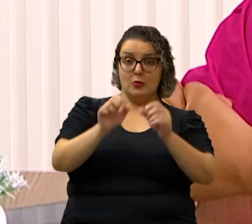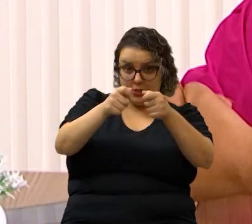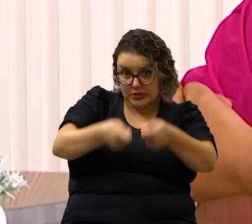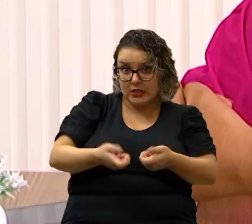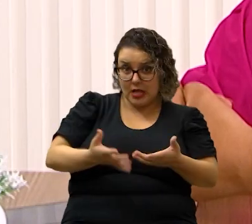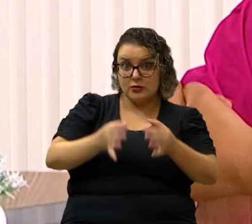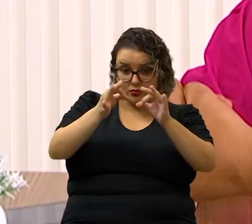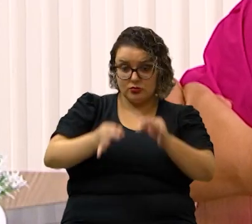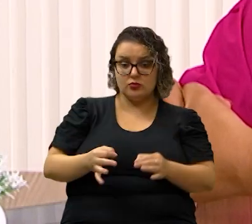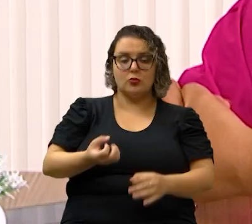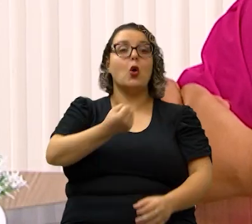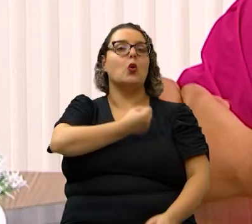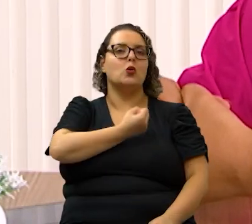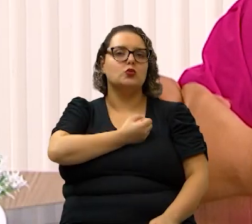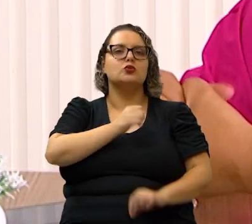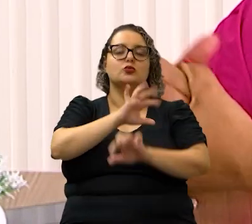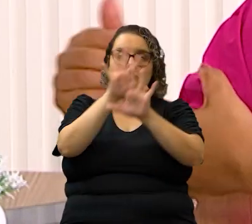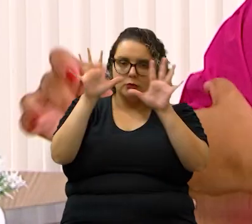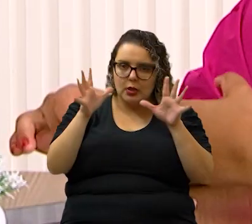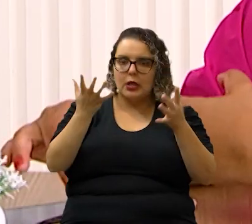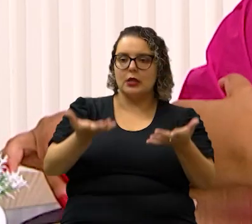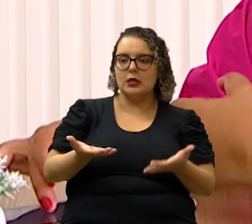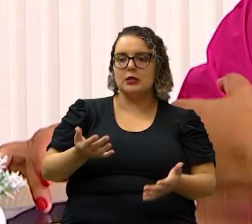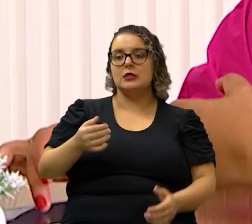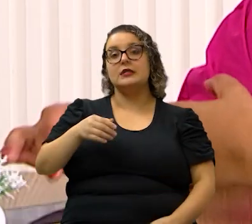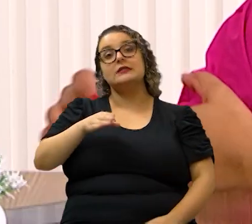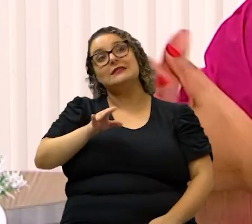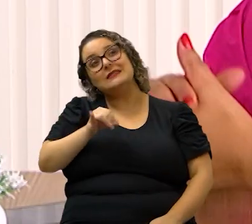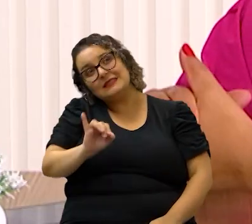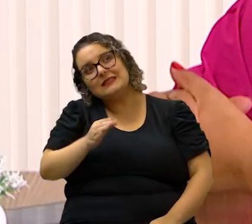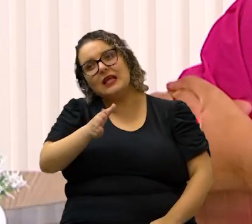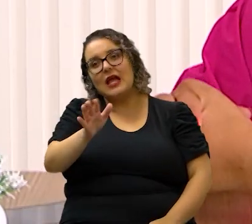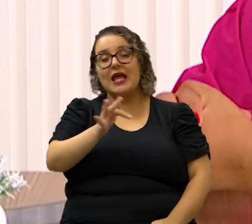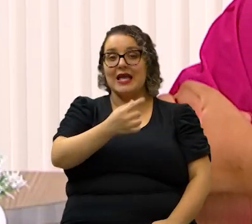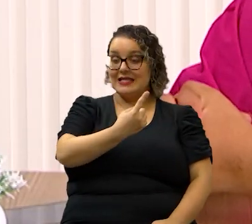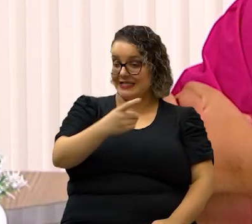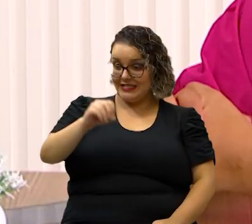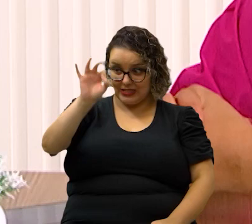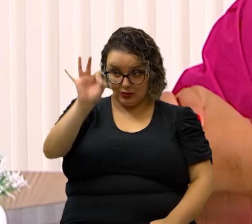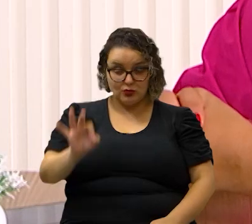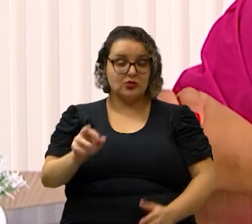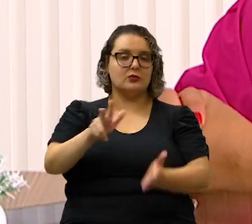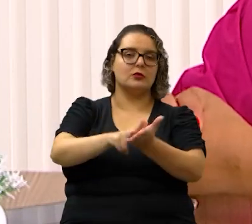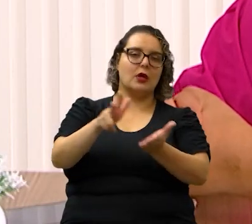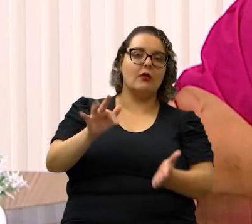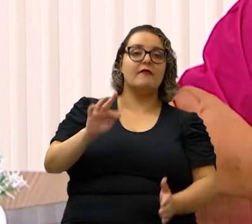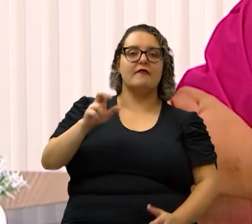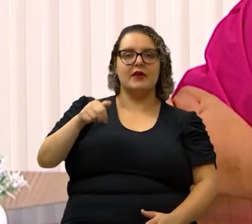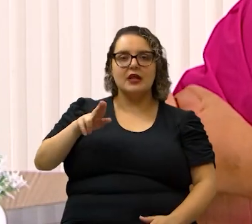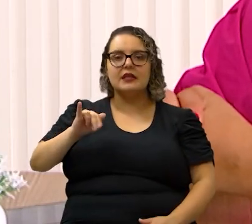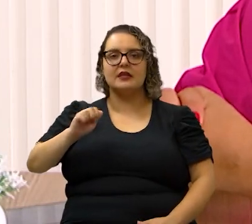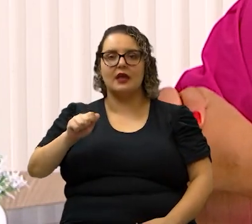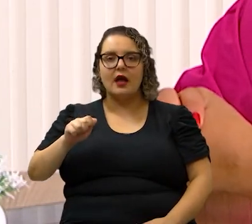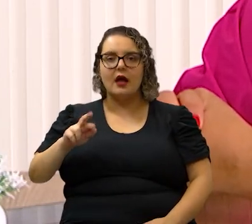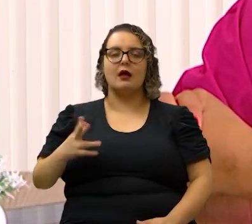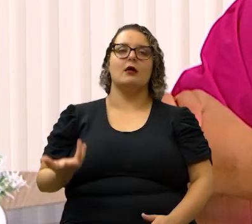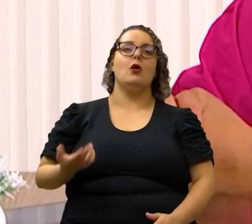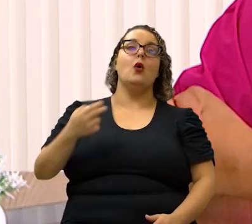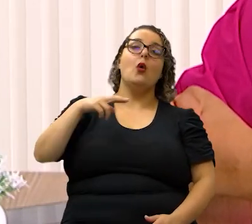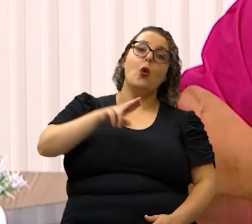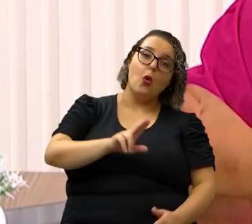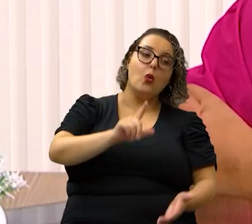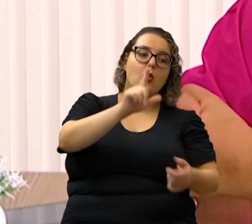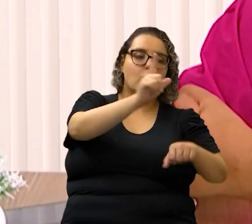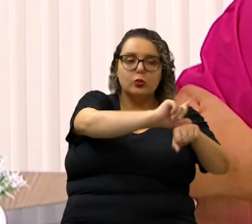uma informação concreta com números, se o caminho é franquear mesmo, 100%, regulado, ou se vão ser redes de lojas